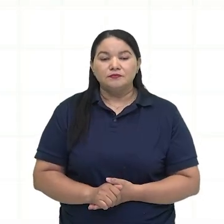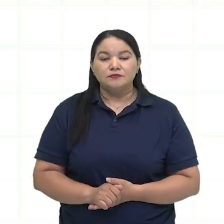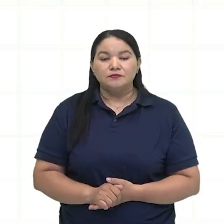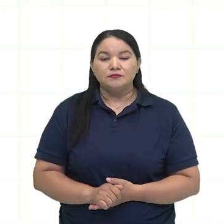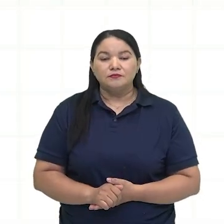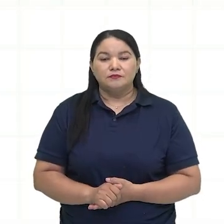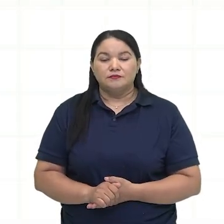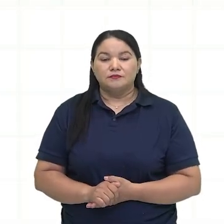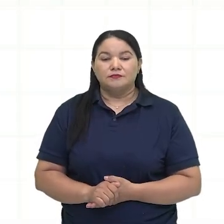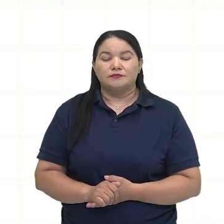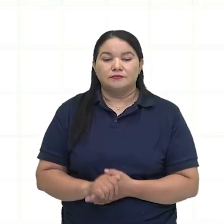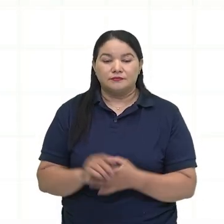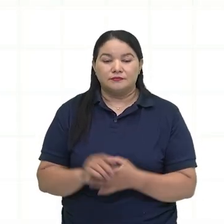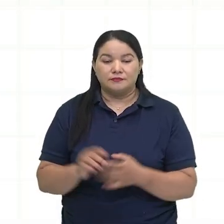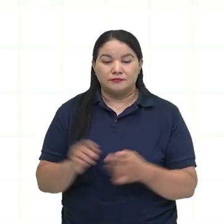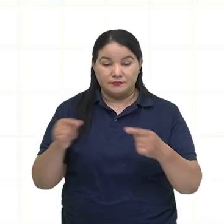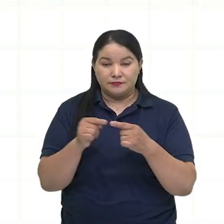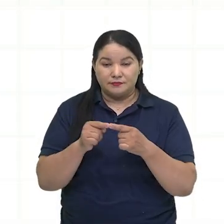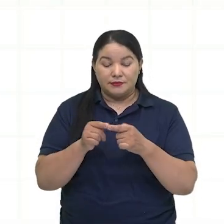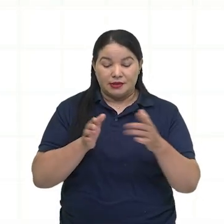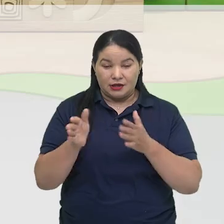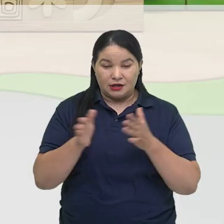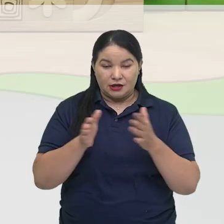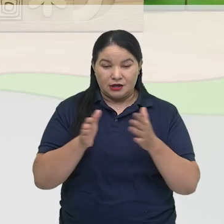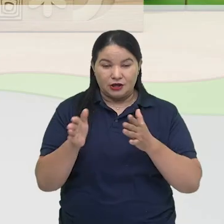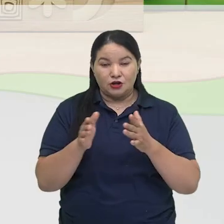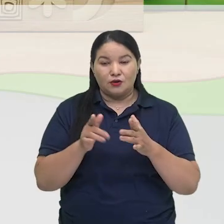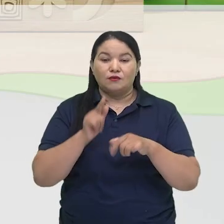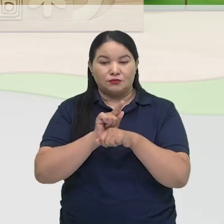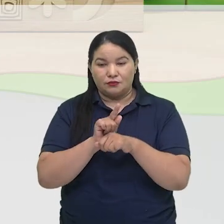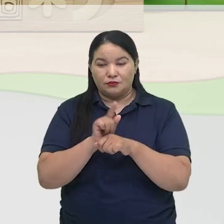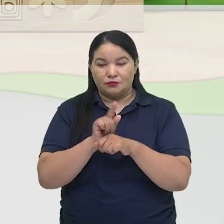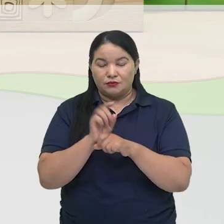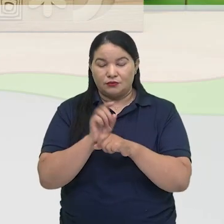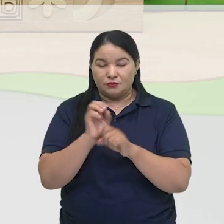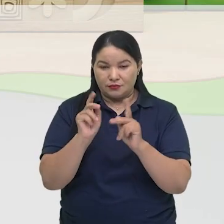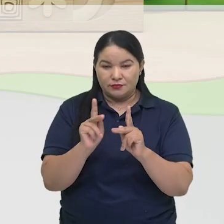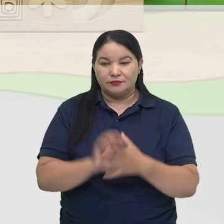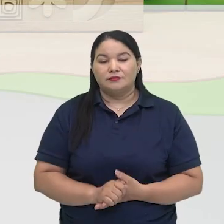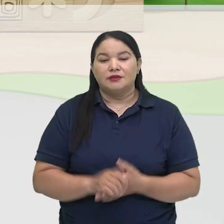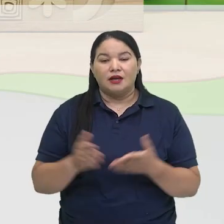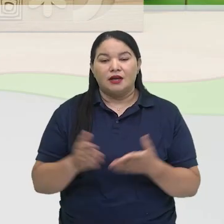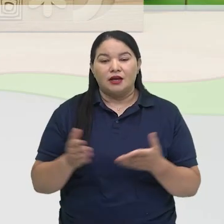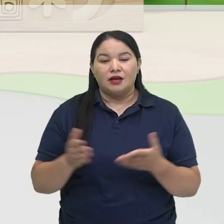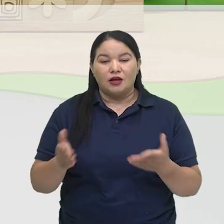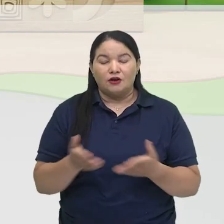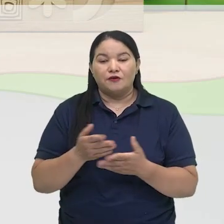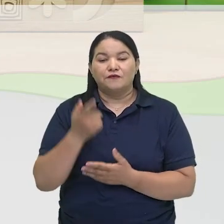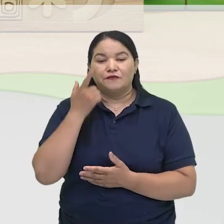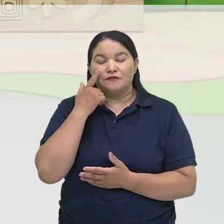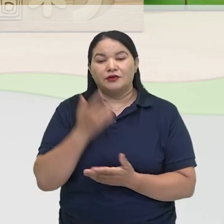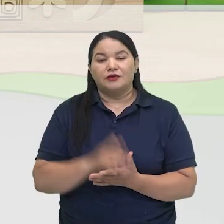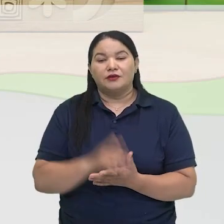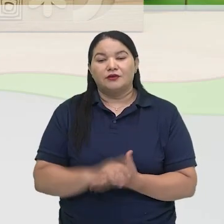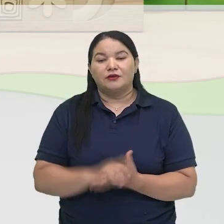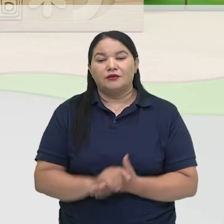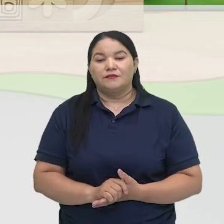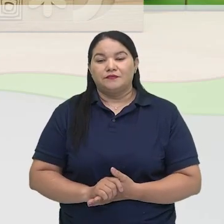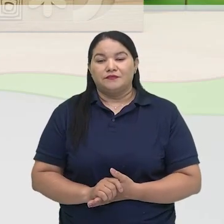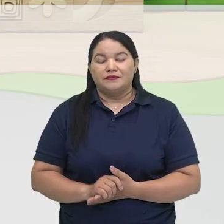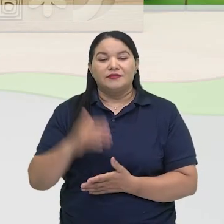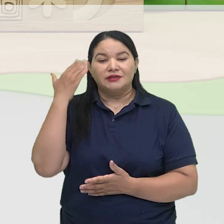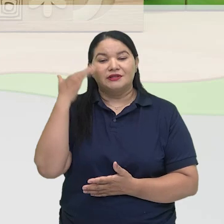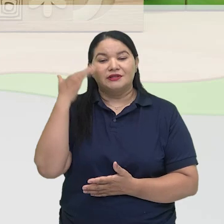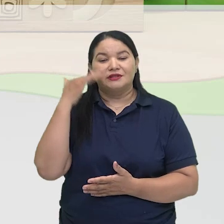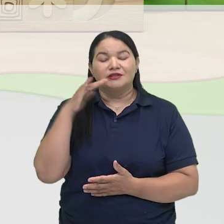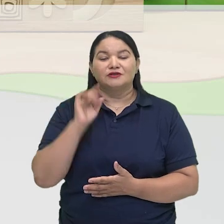isso em termos de eras geológicas, certo? E com isso nós passamos agora para entender